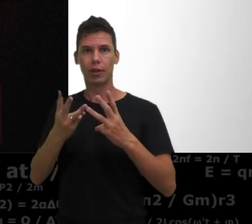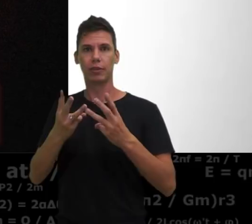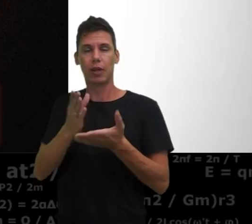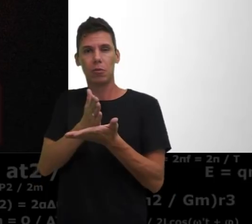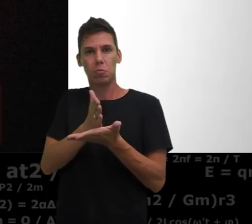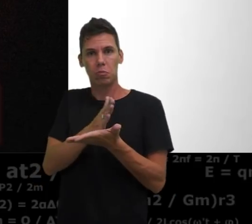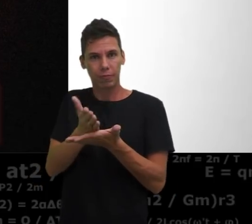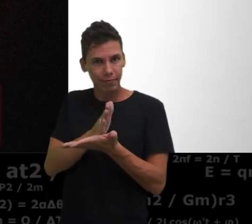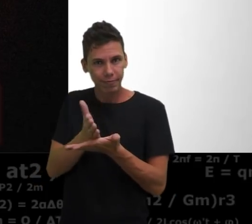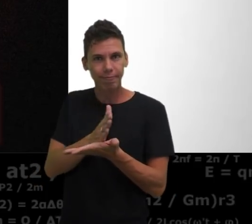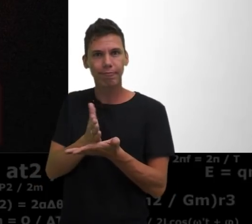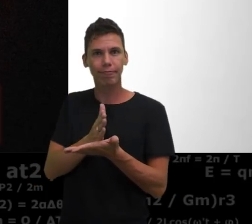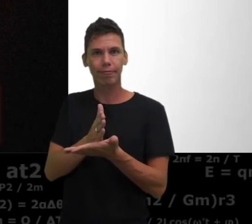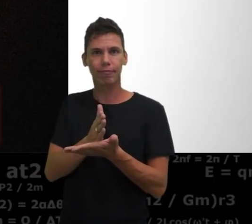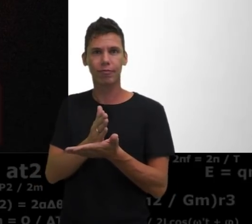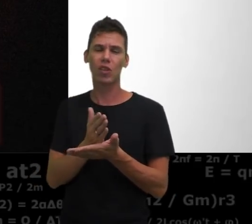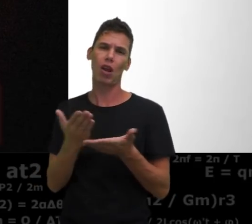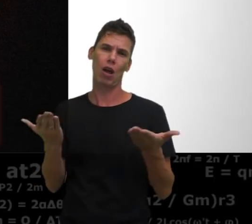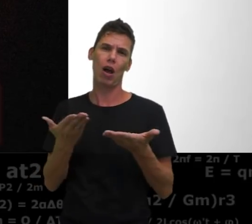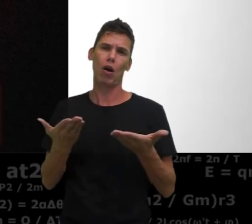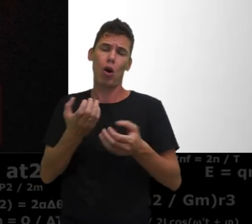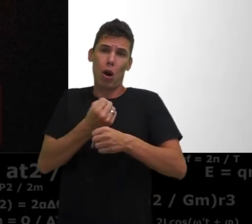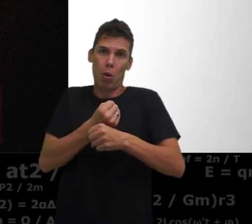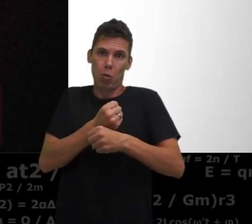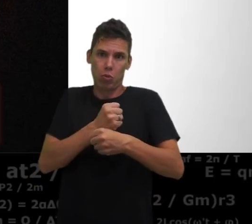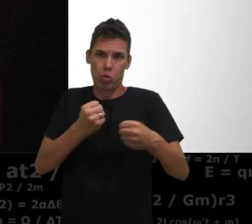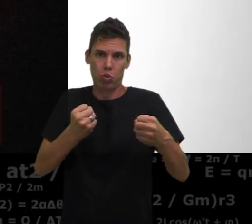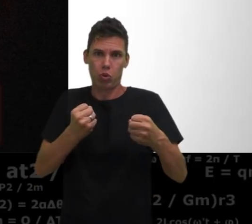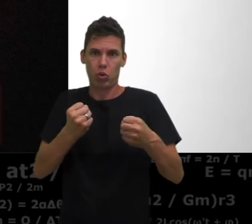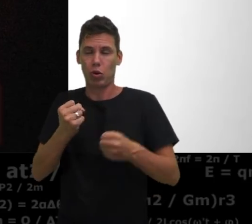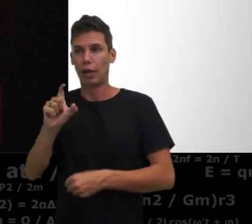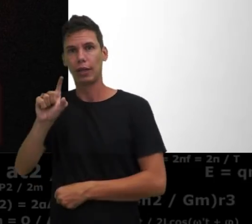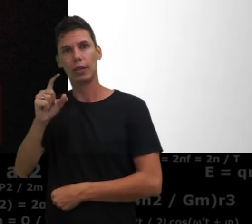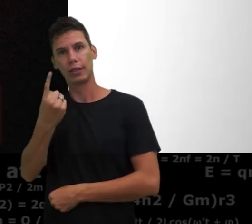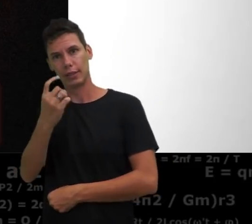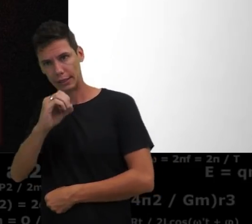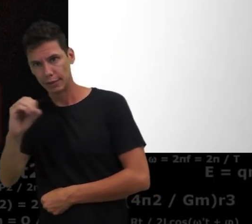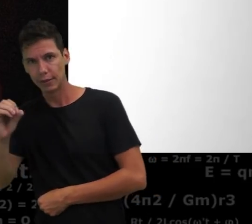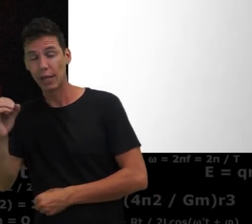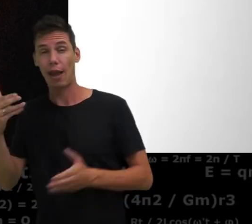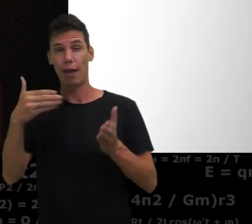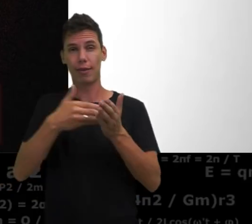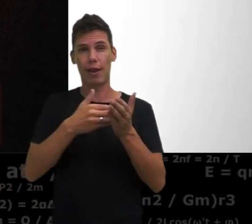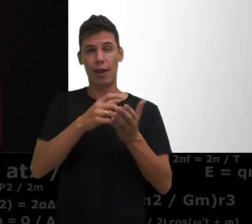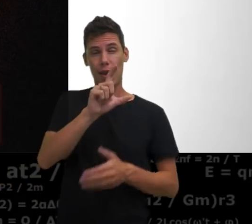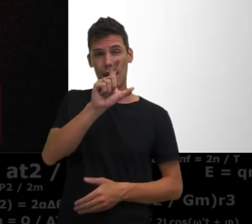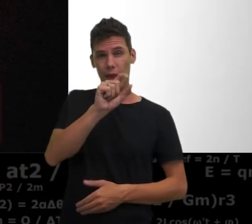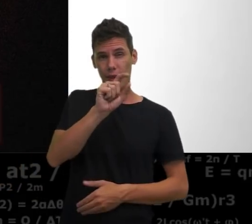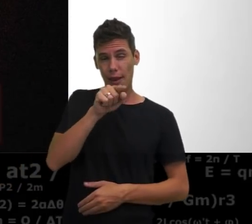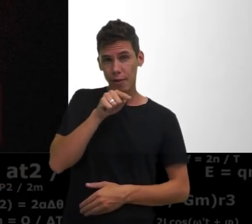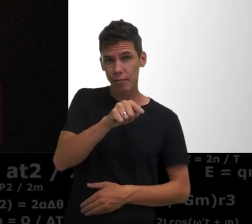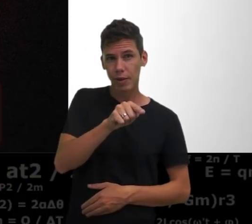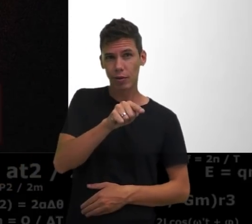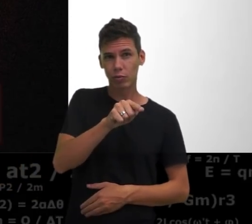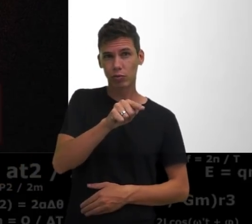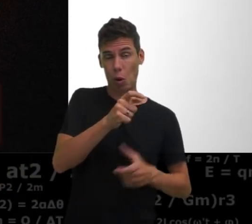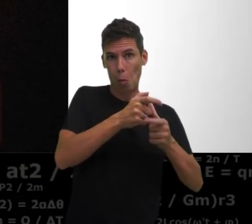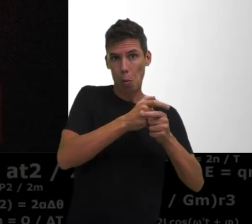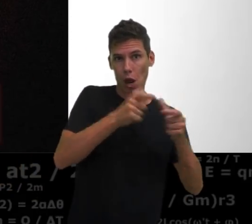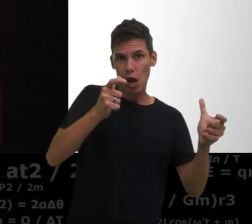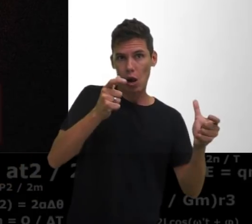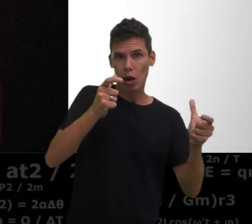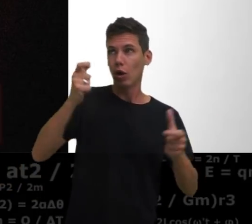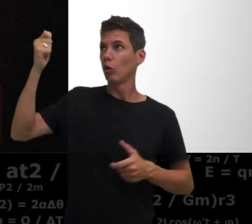massa intermediária, tá? Agora eles já são bem mais massivos, ó, de 100 a 10 mil vezes a massa do Sol. E aí como é que